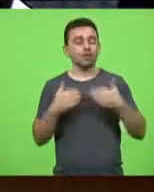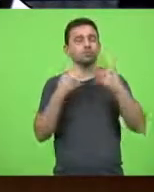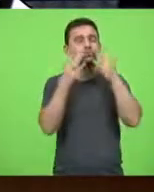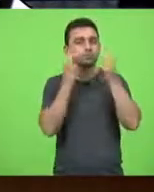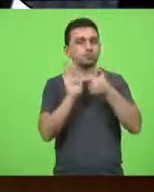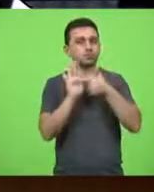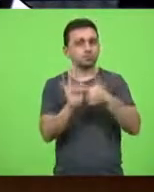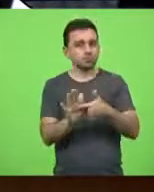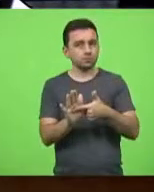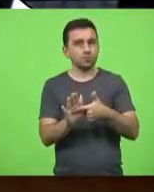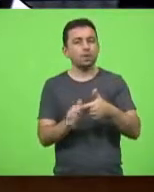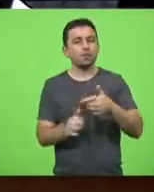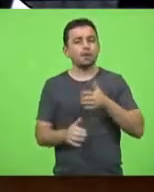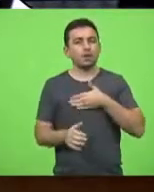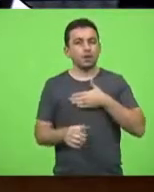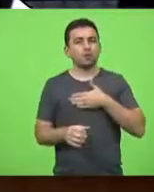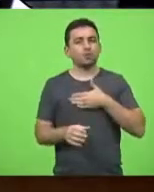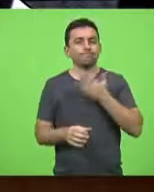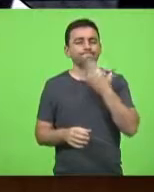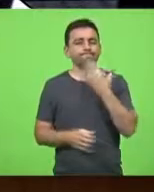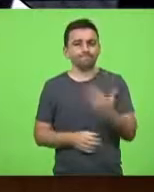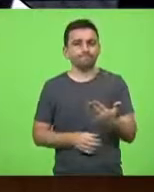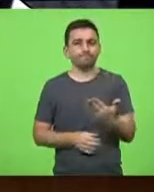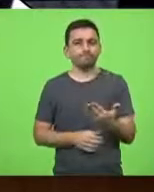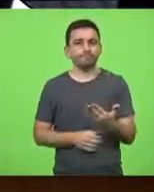um requerimento,